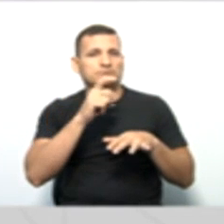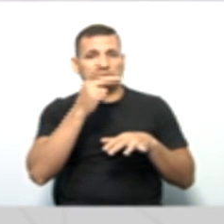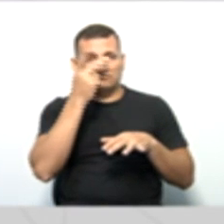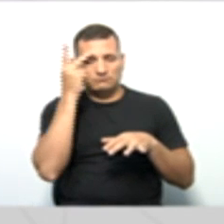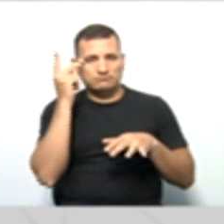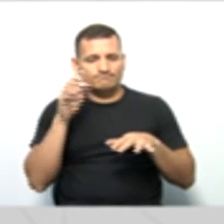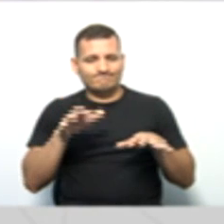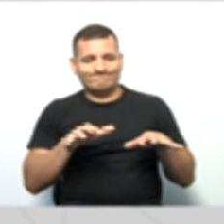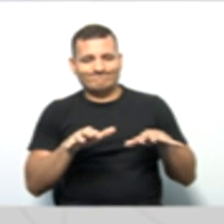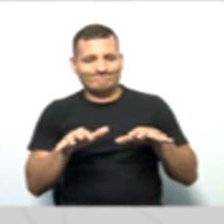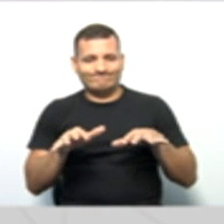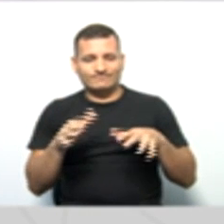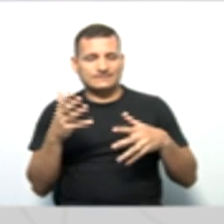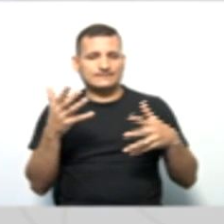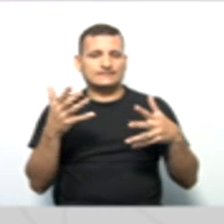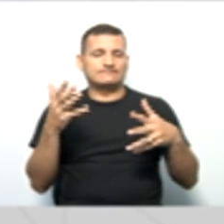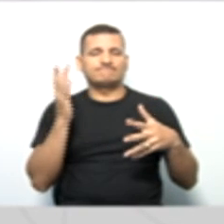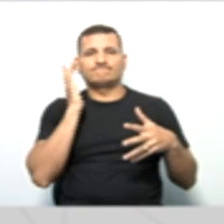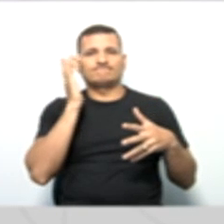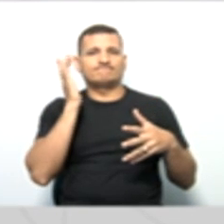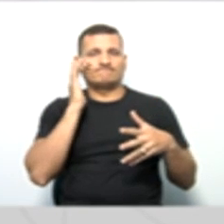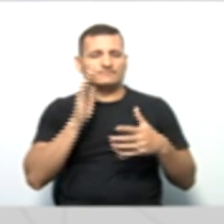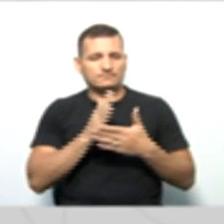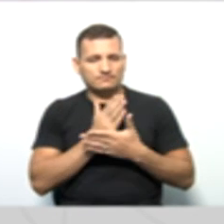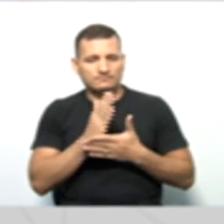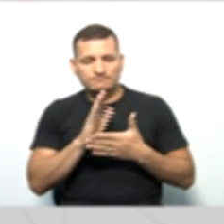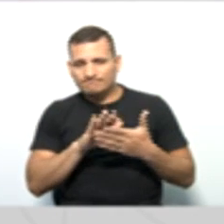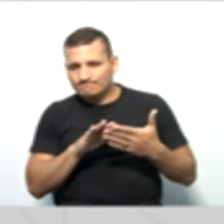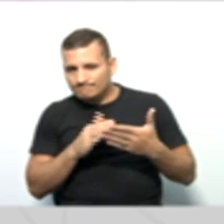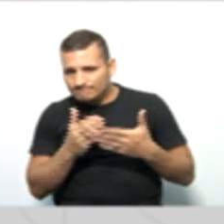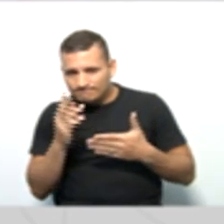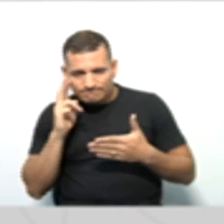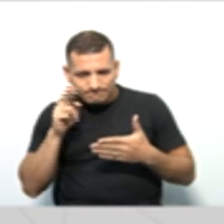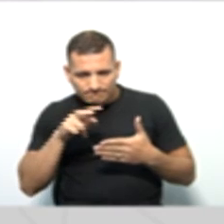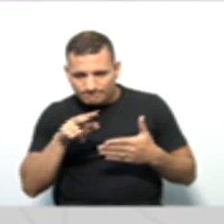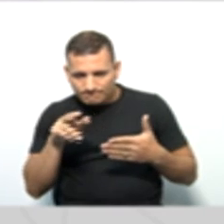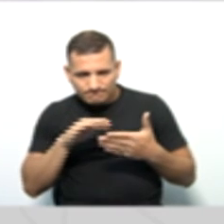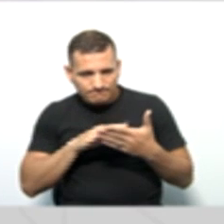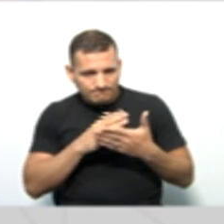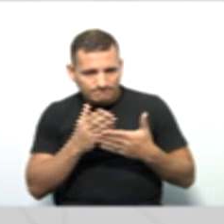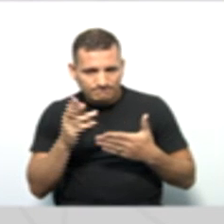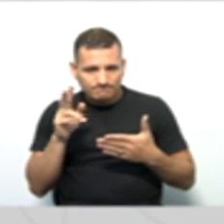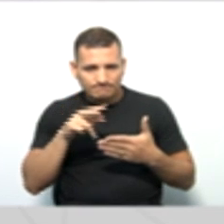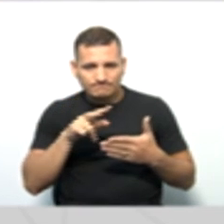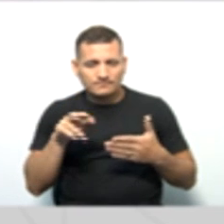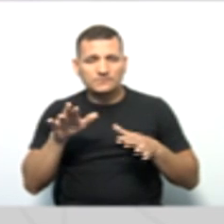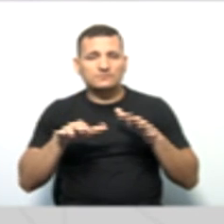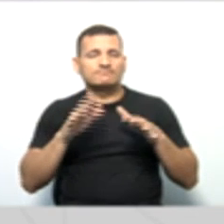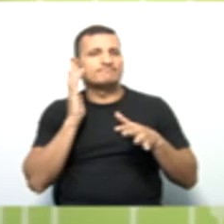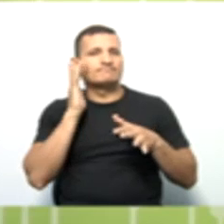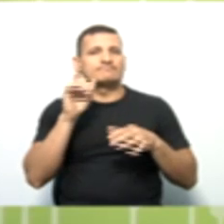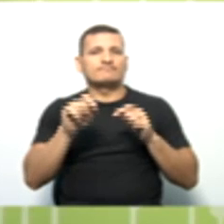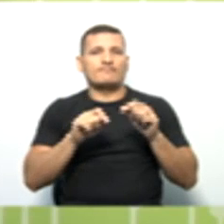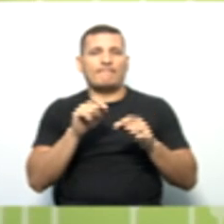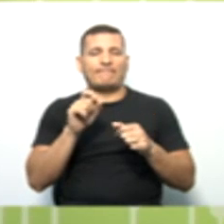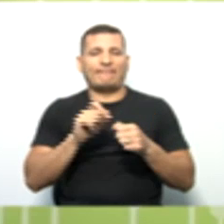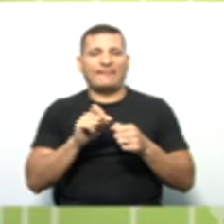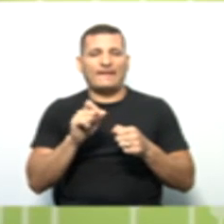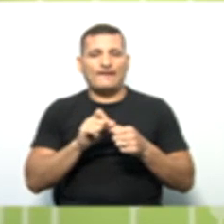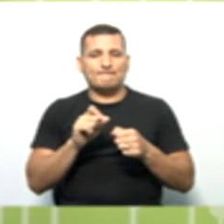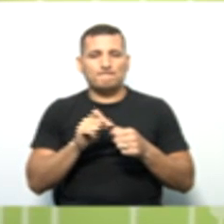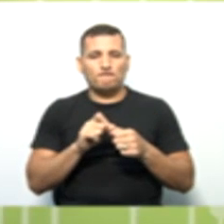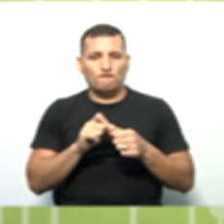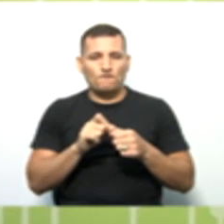ali fica meio que tem que interpretar, né? Você interpreta, você fica sem saber o que fazer e, assim, você